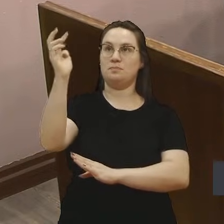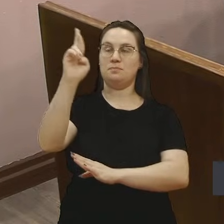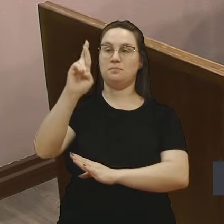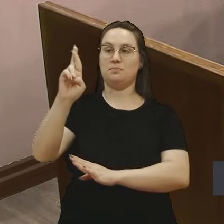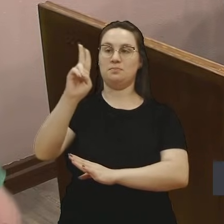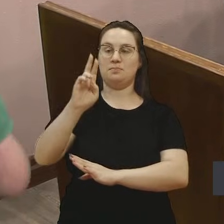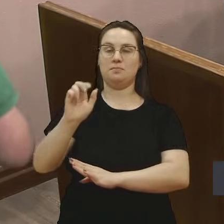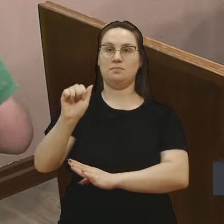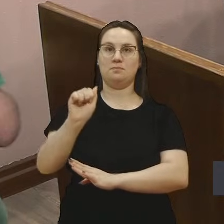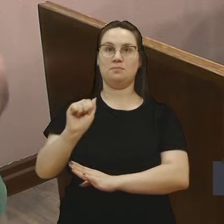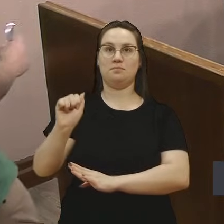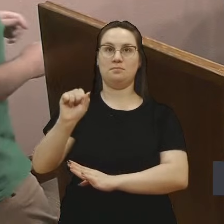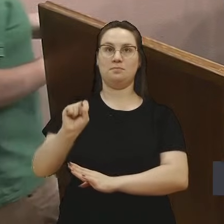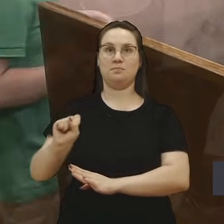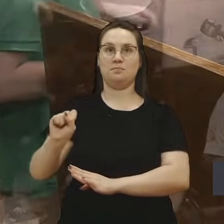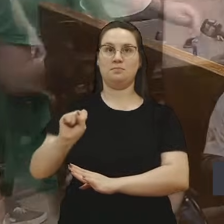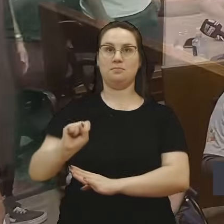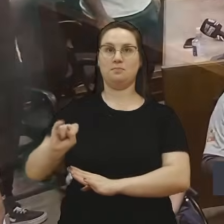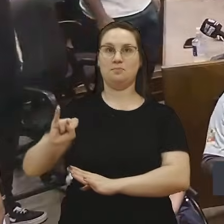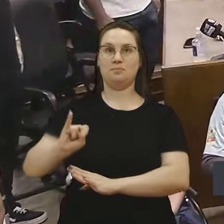Brasil.